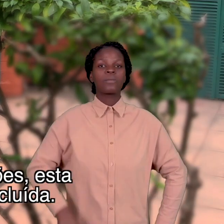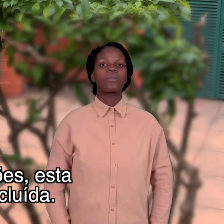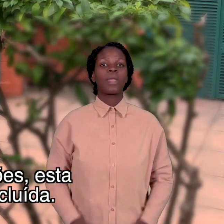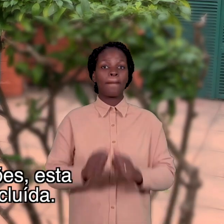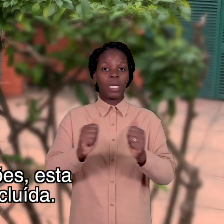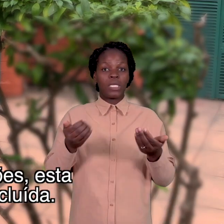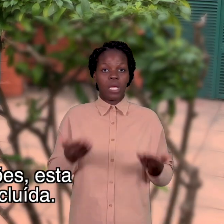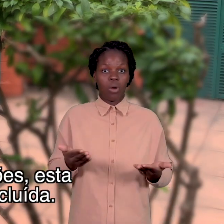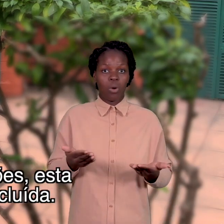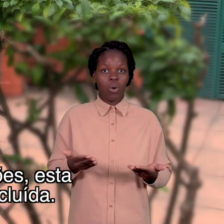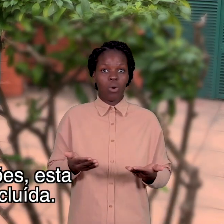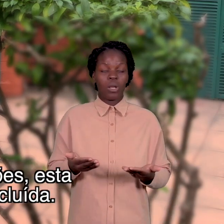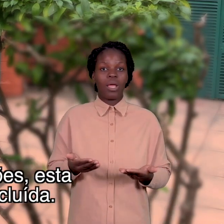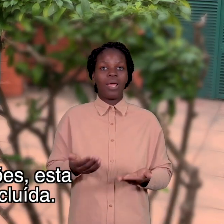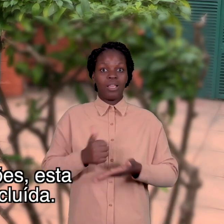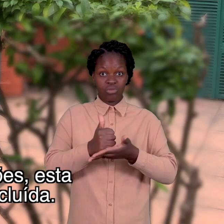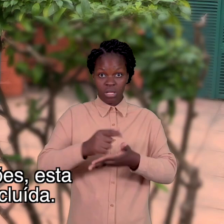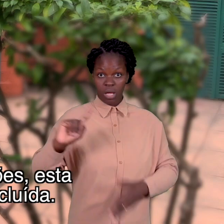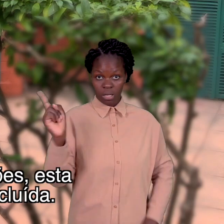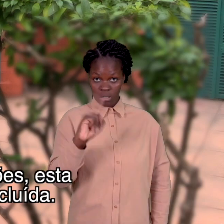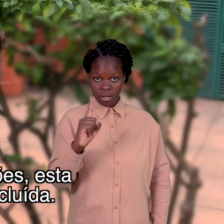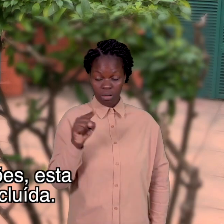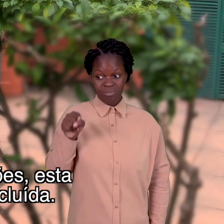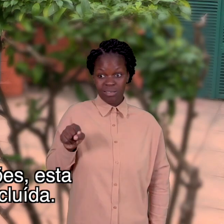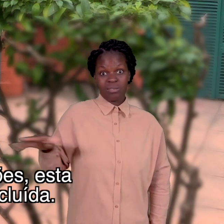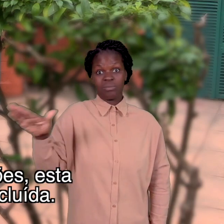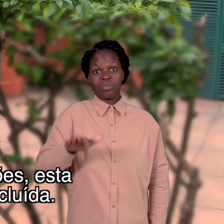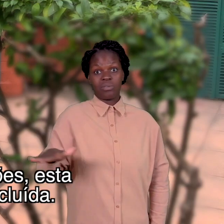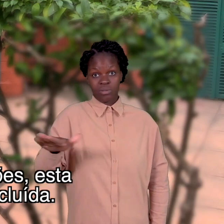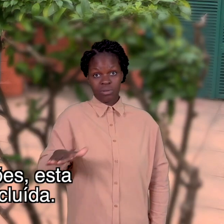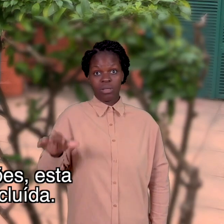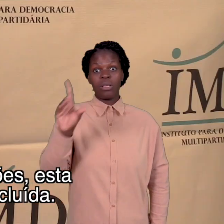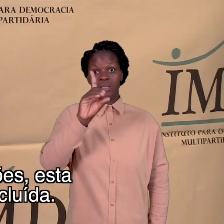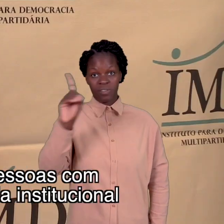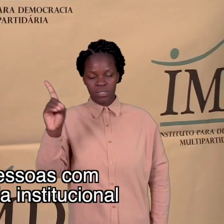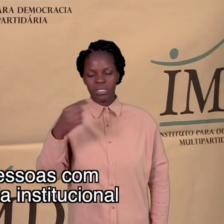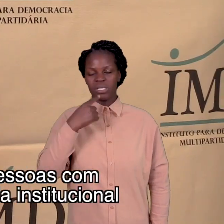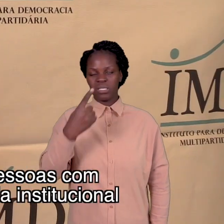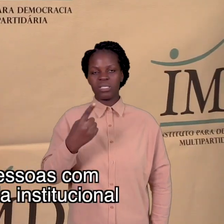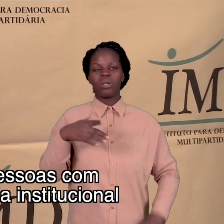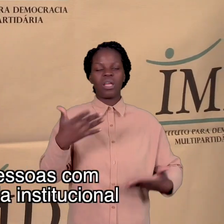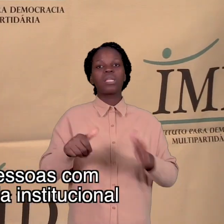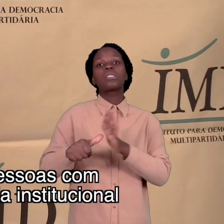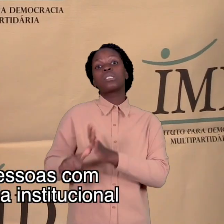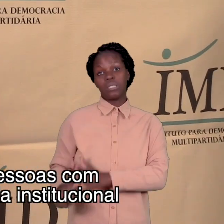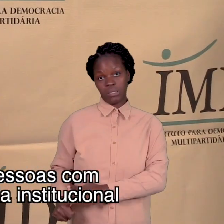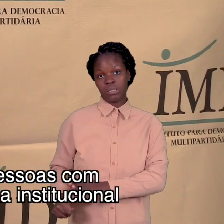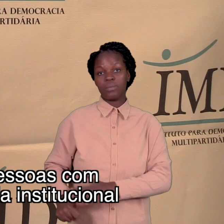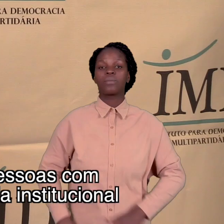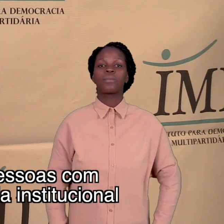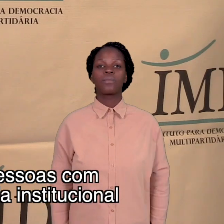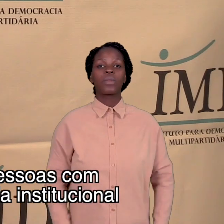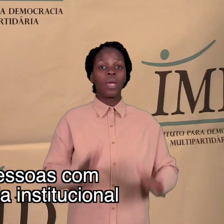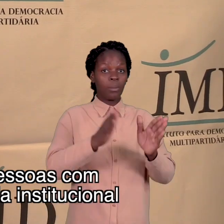forem criadas condições, esta camada social poderá sentir-se excluída. Nós advocamos pela inclusão e as pessoas com